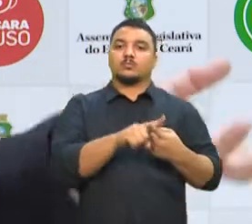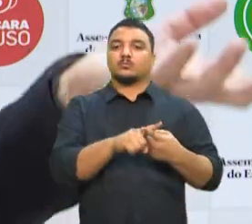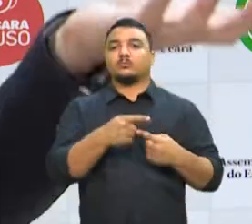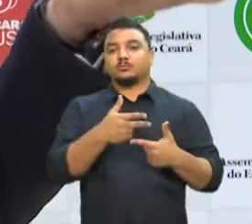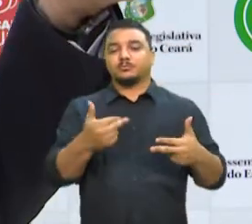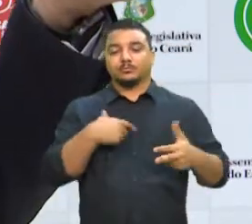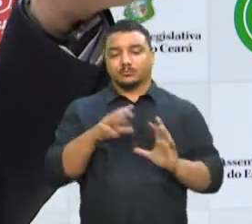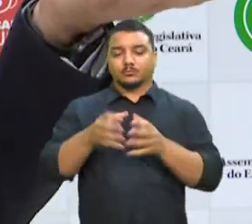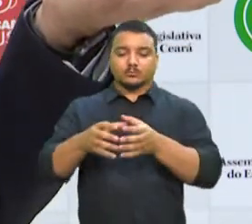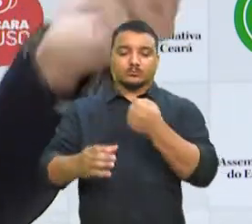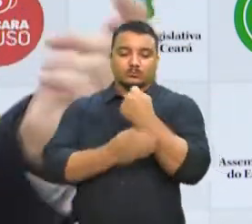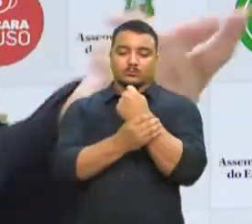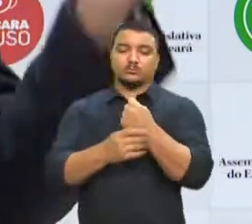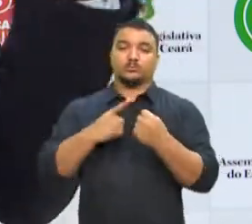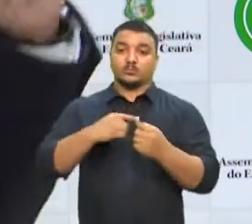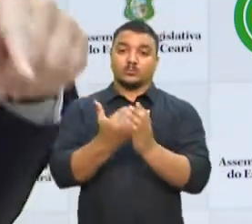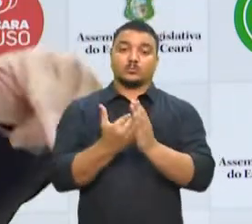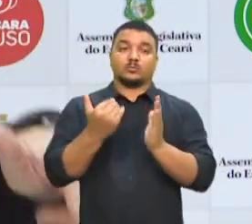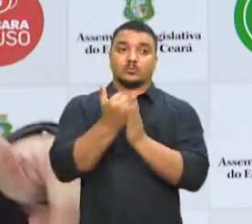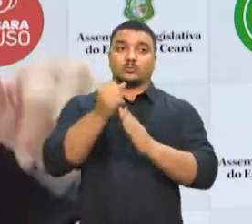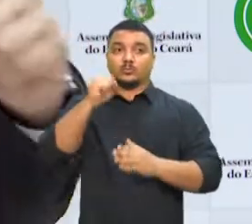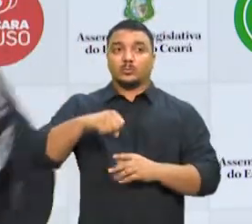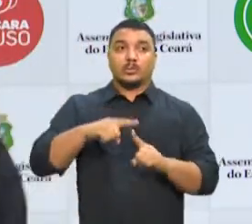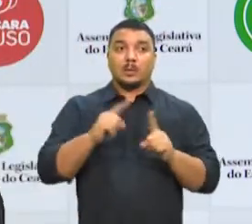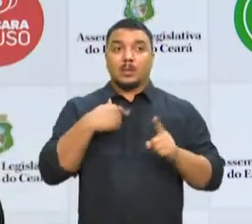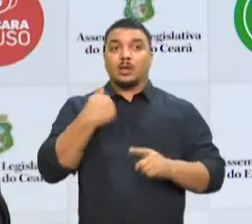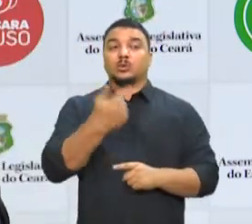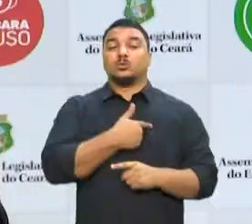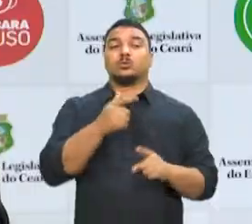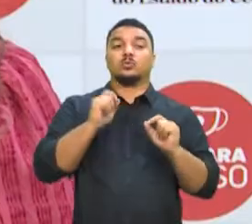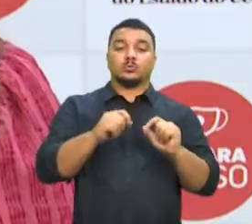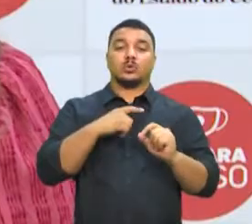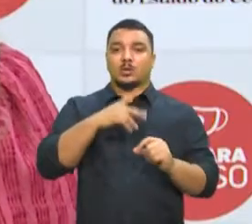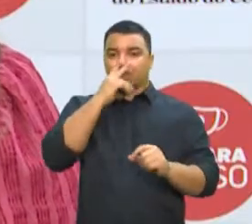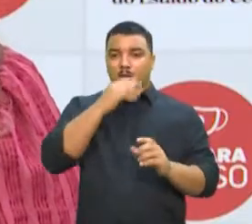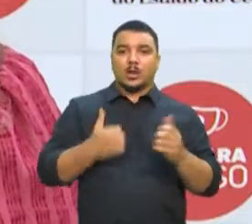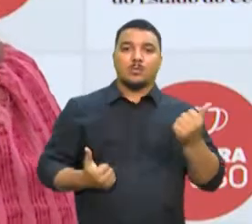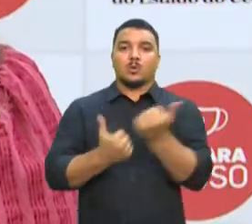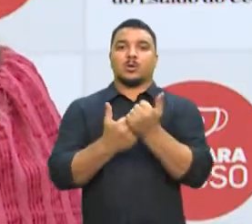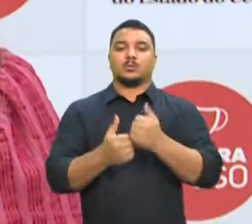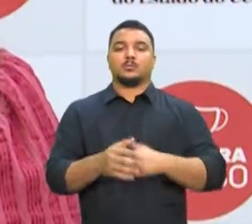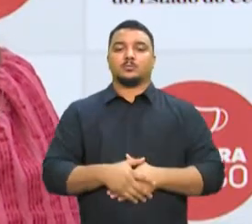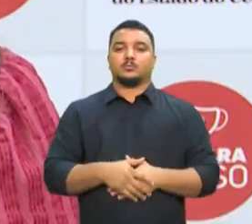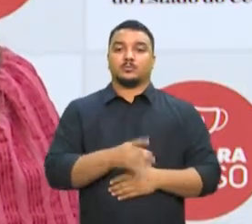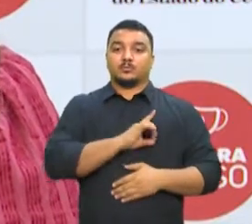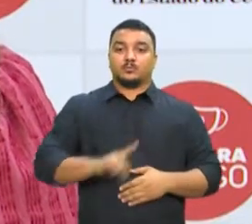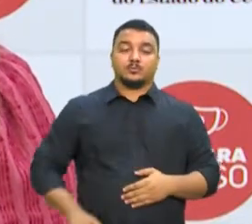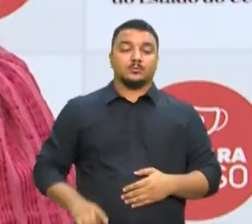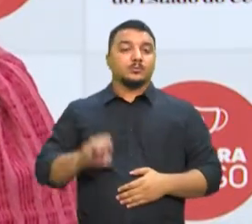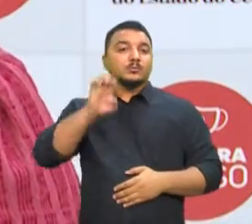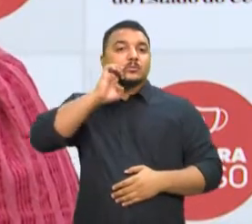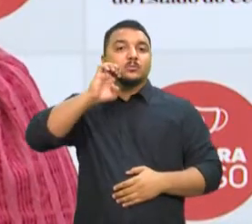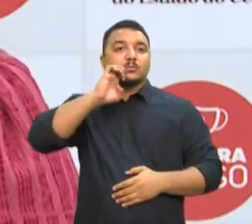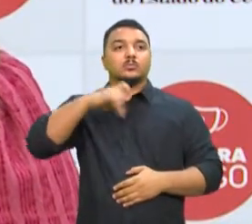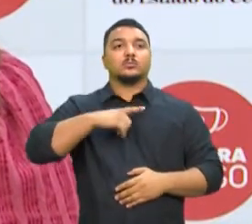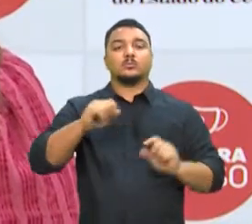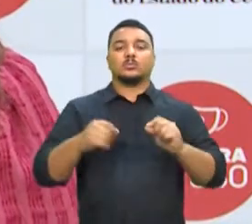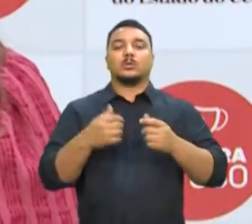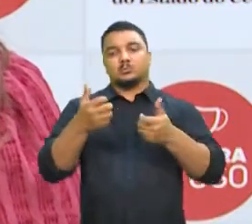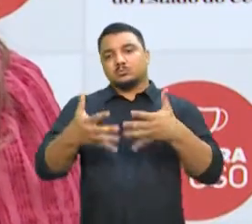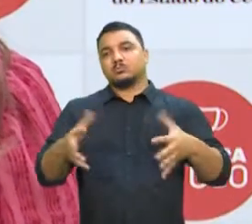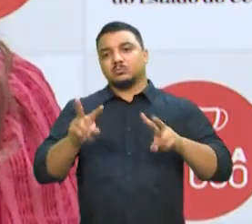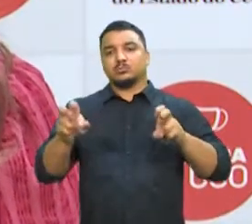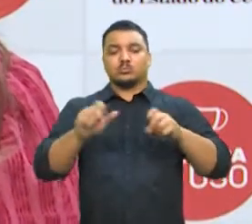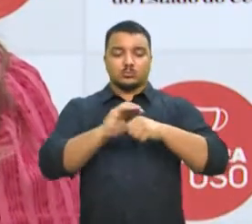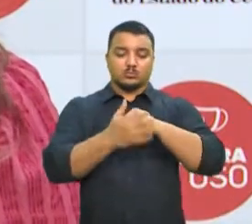de denúncias está aumentando, mas a gente está apurando e a gente está aqui para apoiar. A deputada Érica Amorim comentou que a pandemia